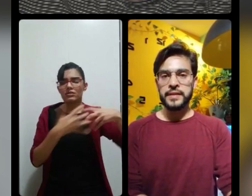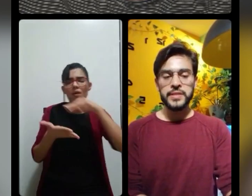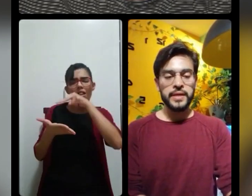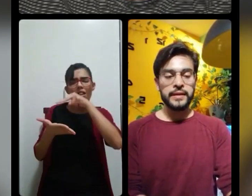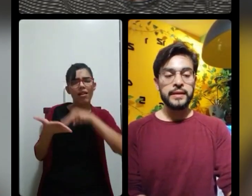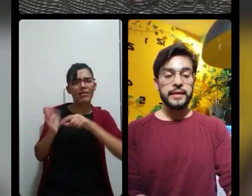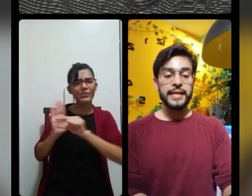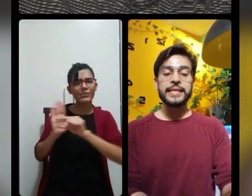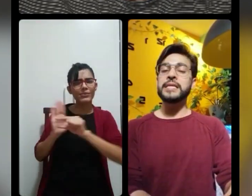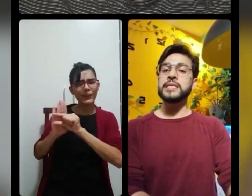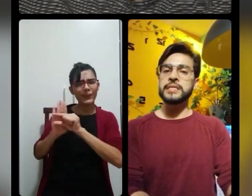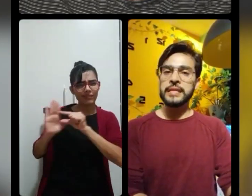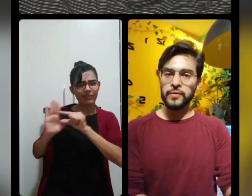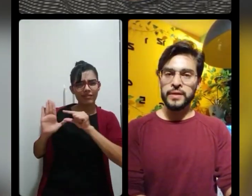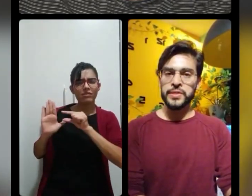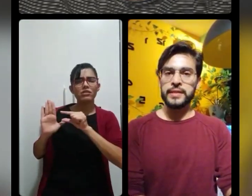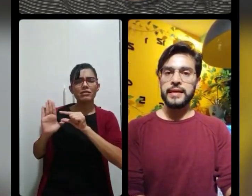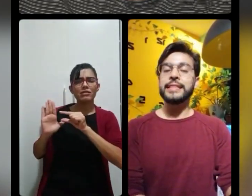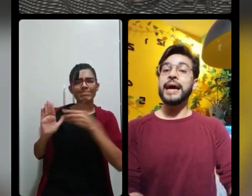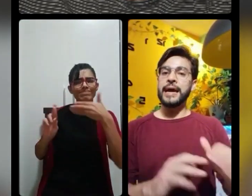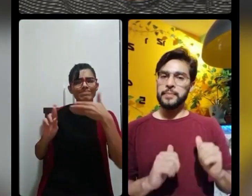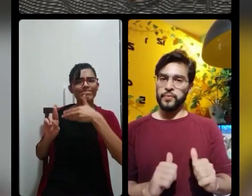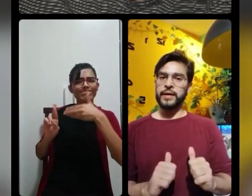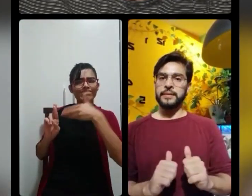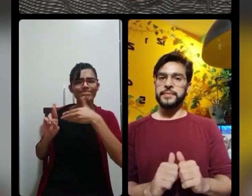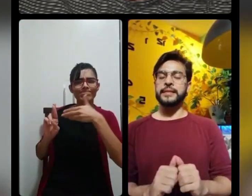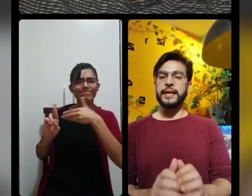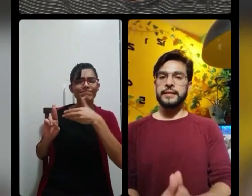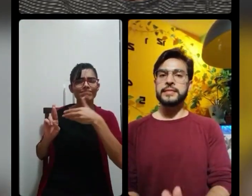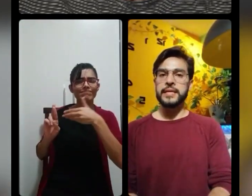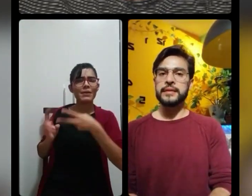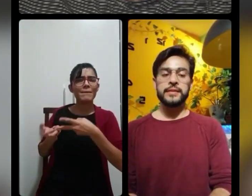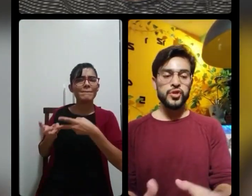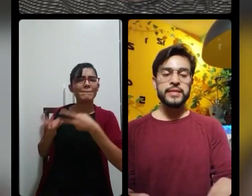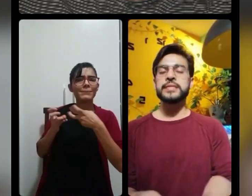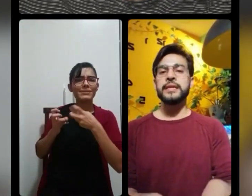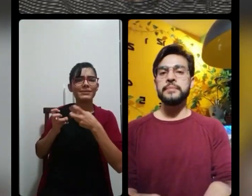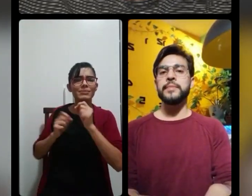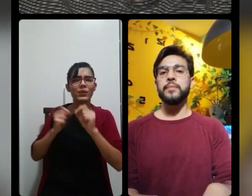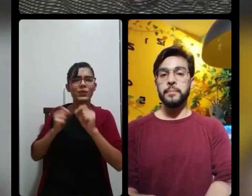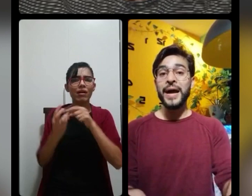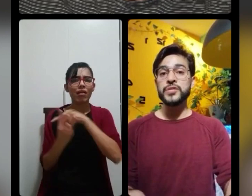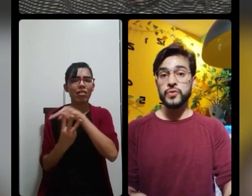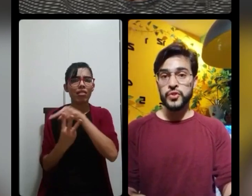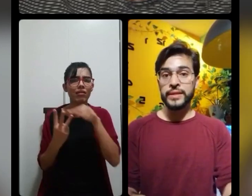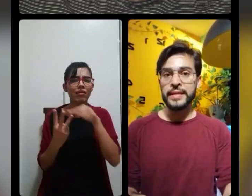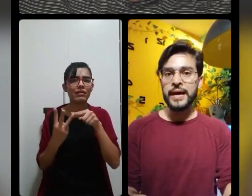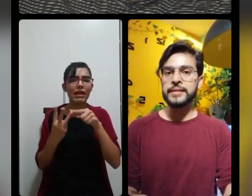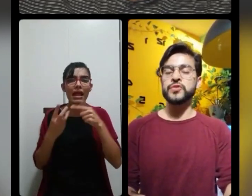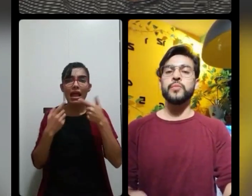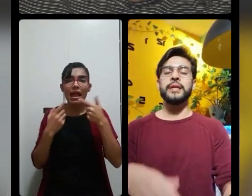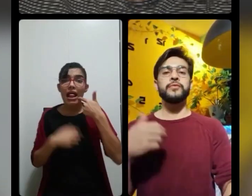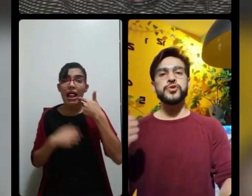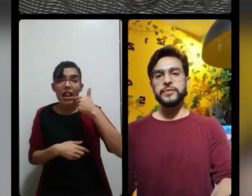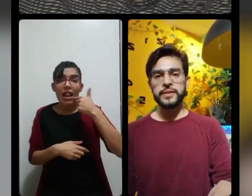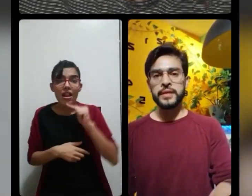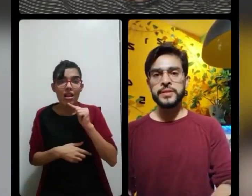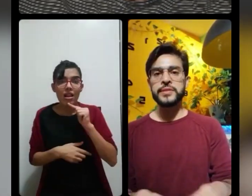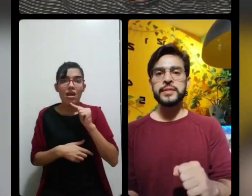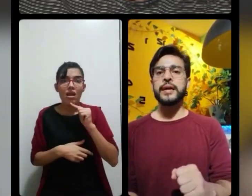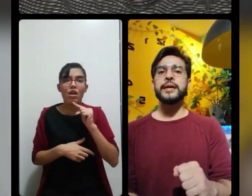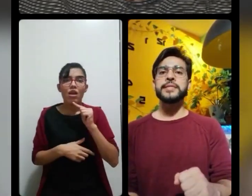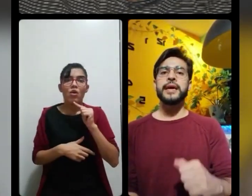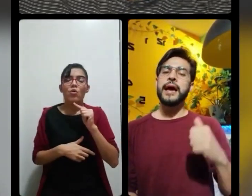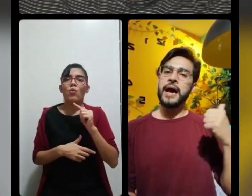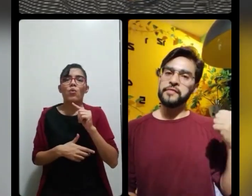essa referência aqui, e dessas línguas, na época, na década de 70, já serem mais consolidadas, como a língua